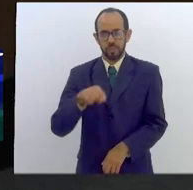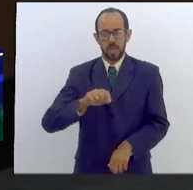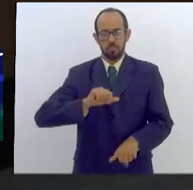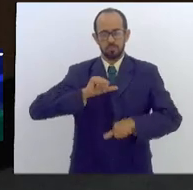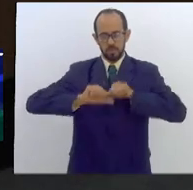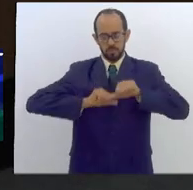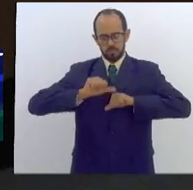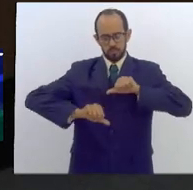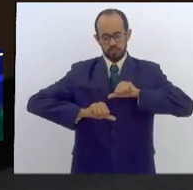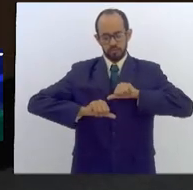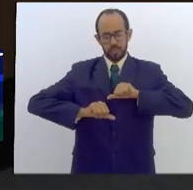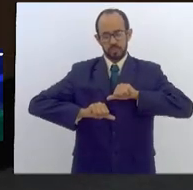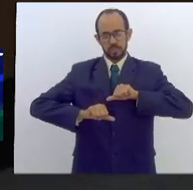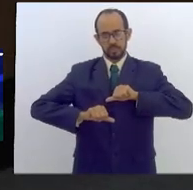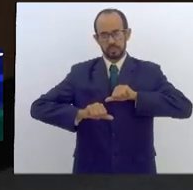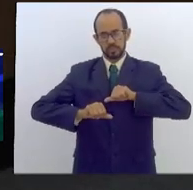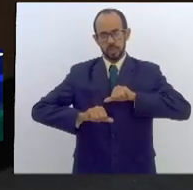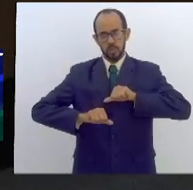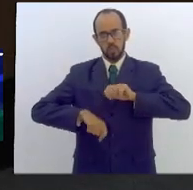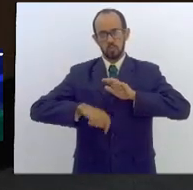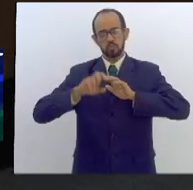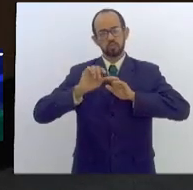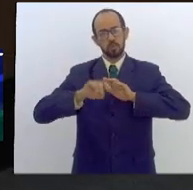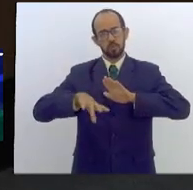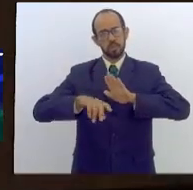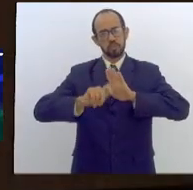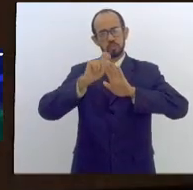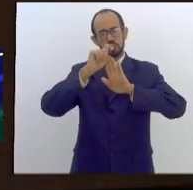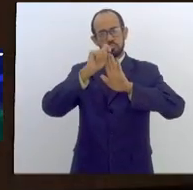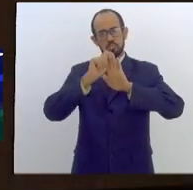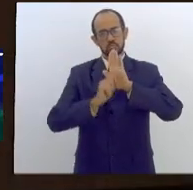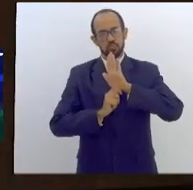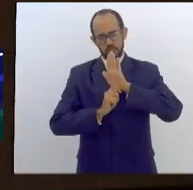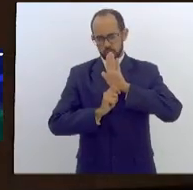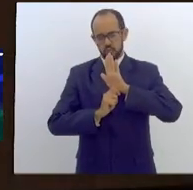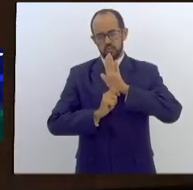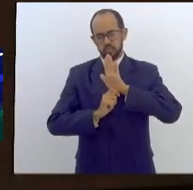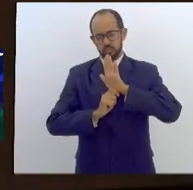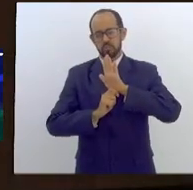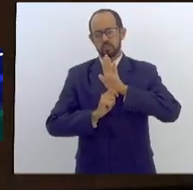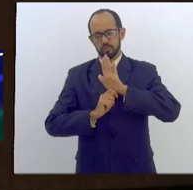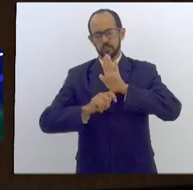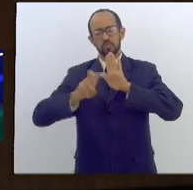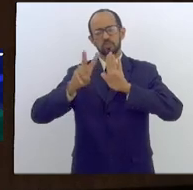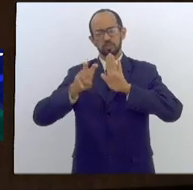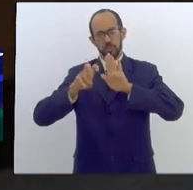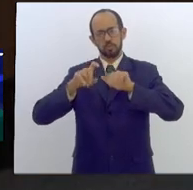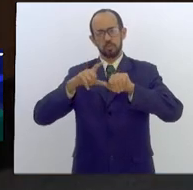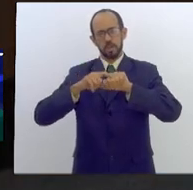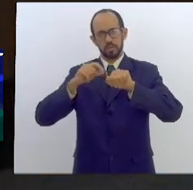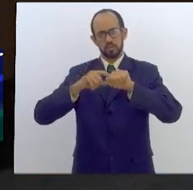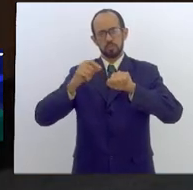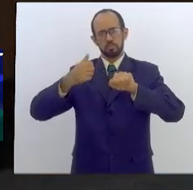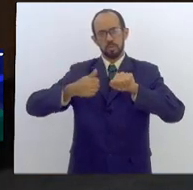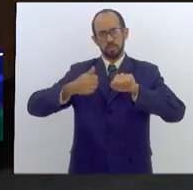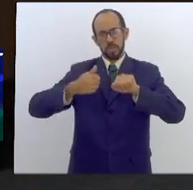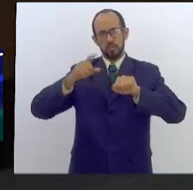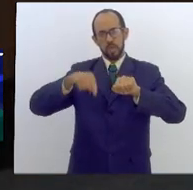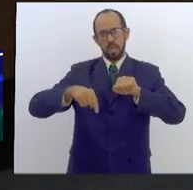modificação eminentemente redacional em relação ao artigo 1º. É o parecer.